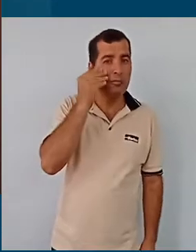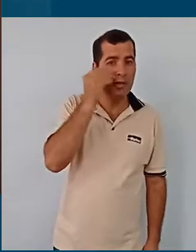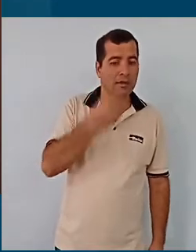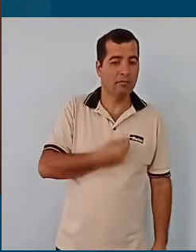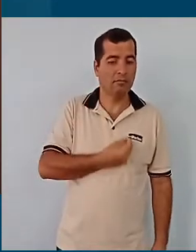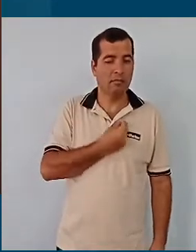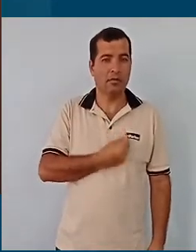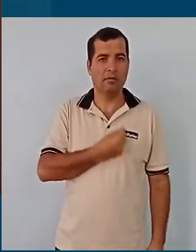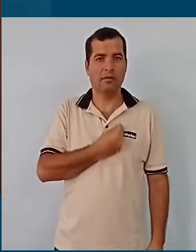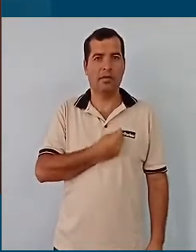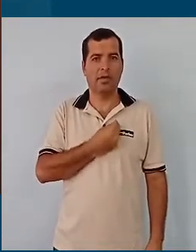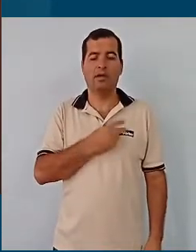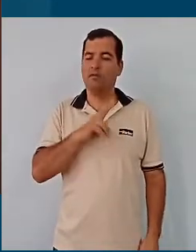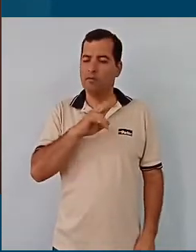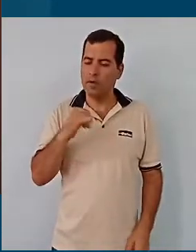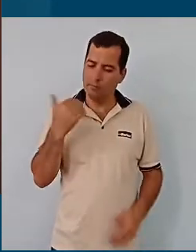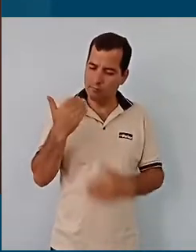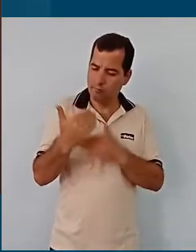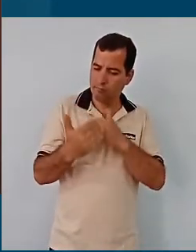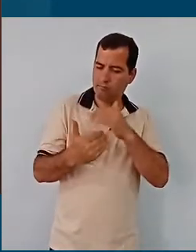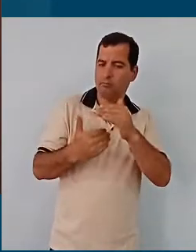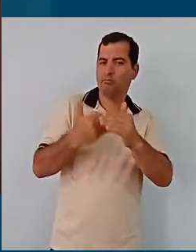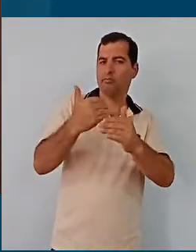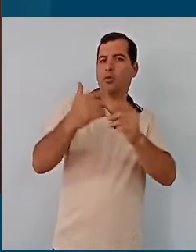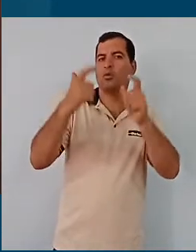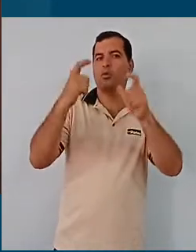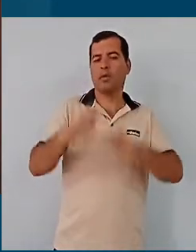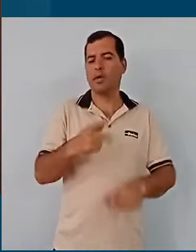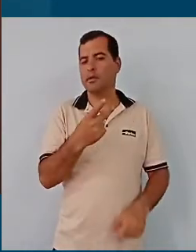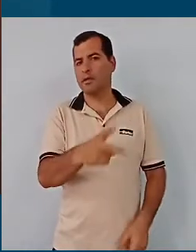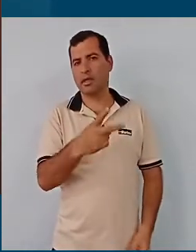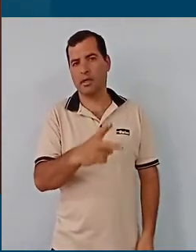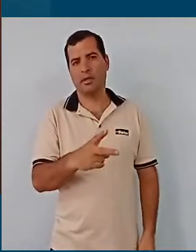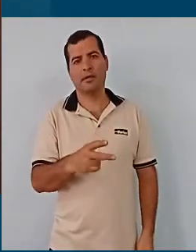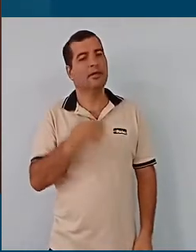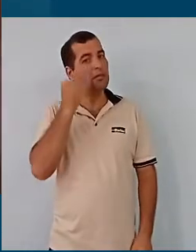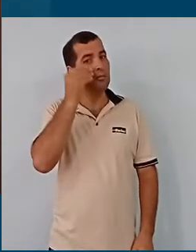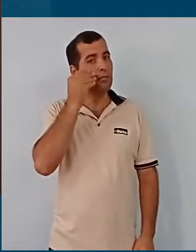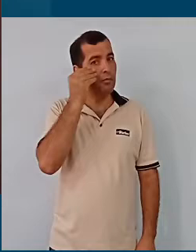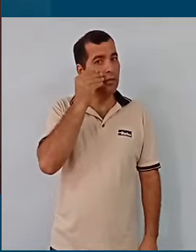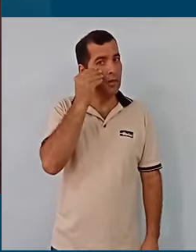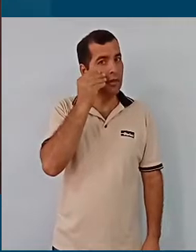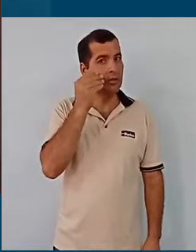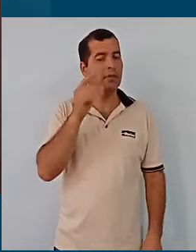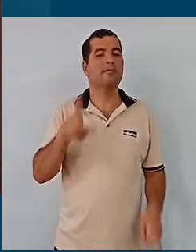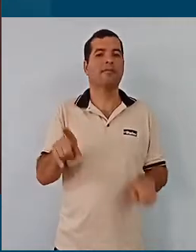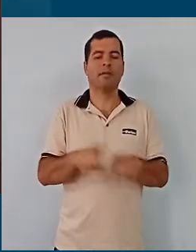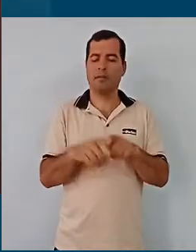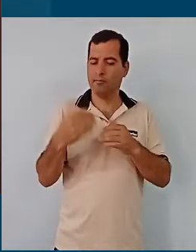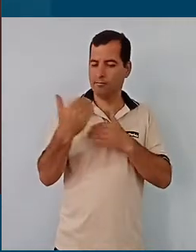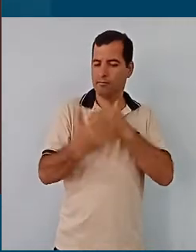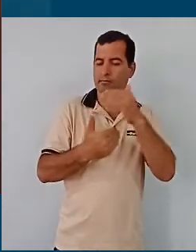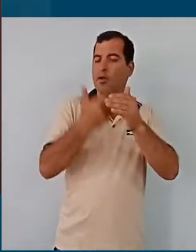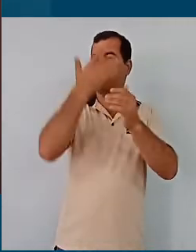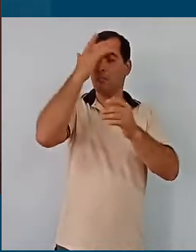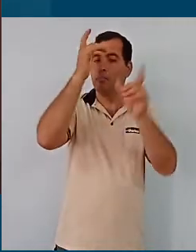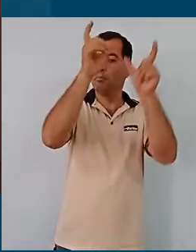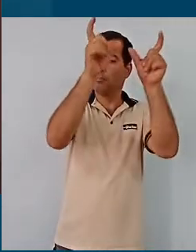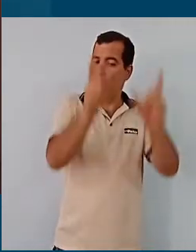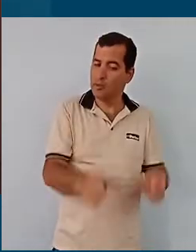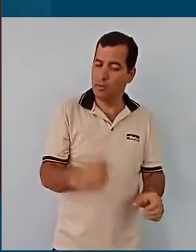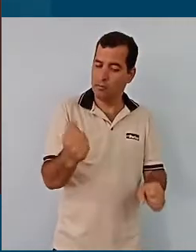tendo, o lugar que ela vai ocupando nessas experiências, vai constituindo a pessoa,